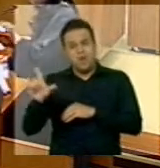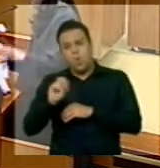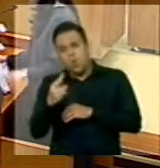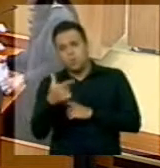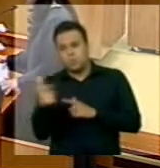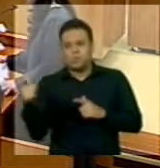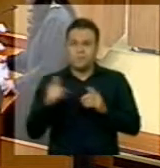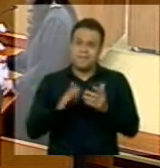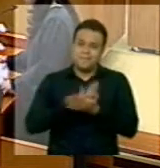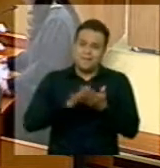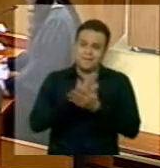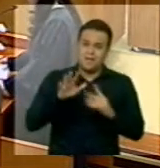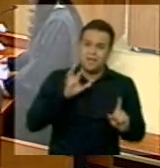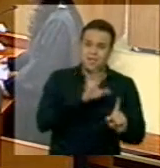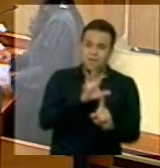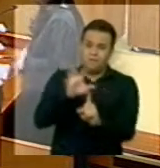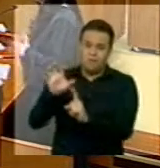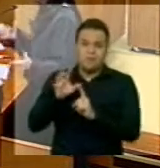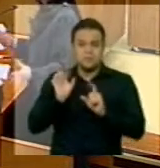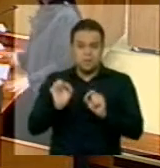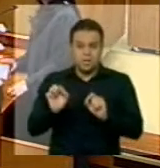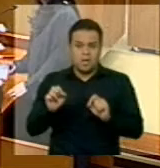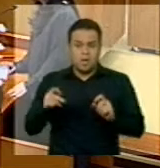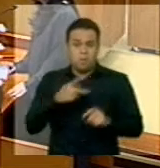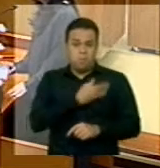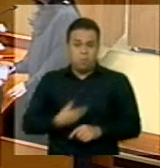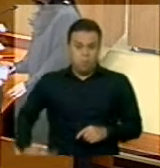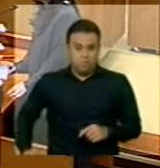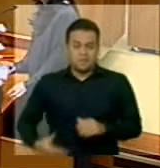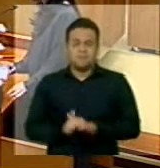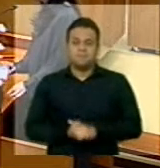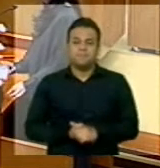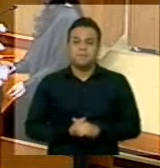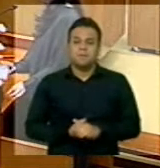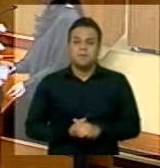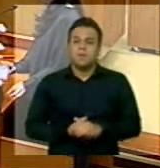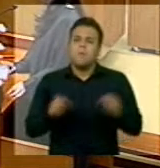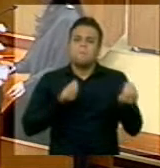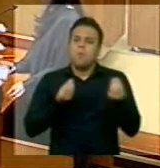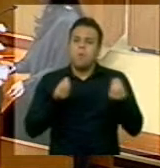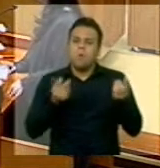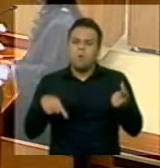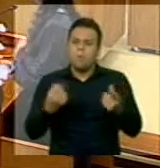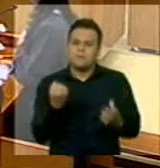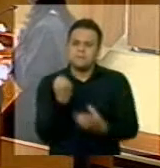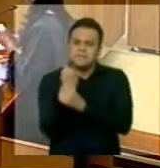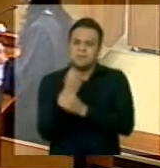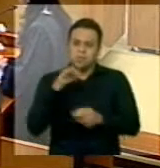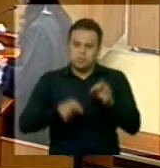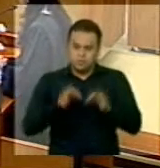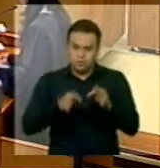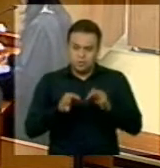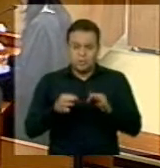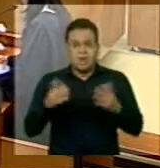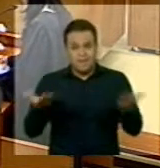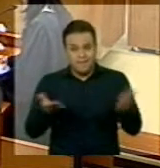a determinada finalidade pública. E de que forma que se dará, portanto, essa segurança jurídica? Mediante a